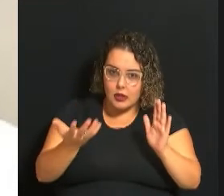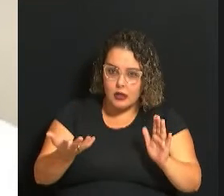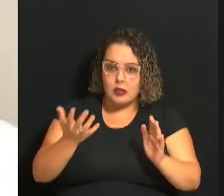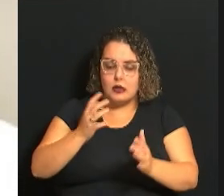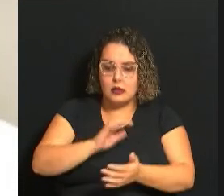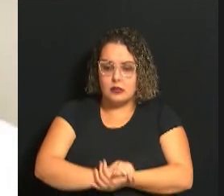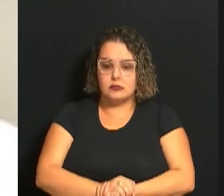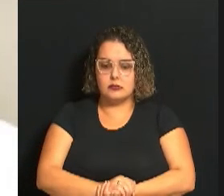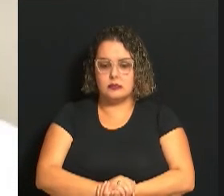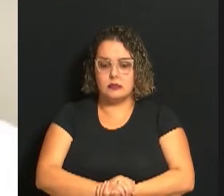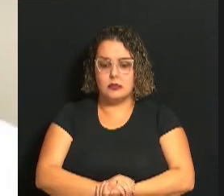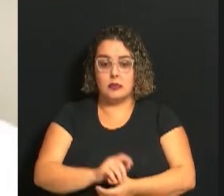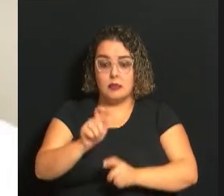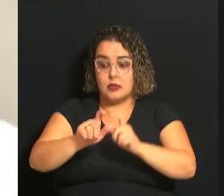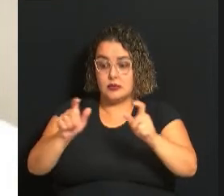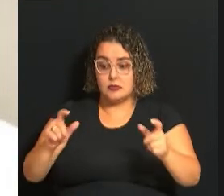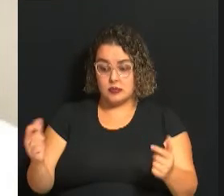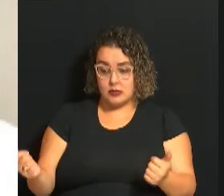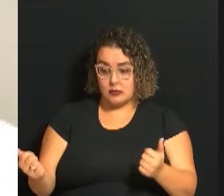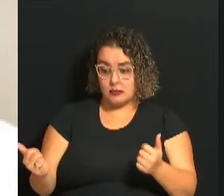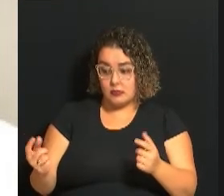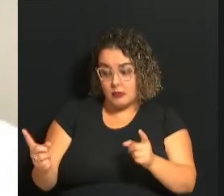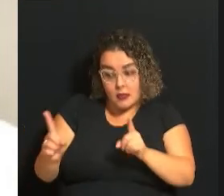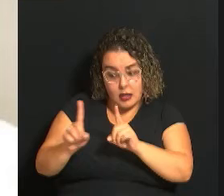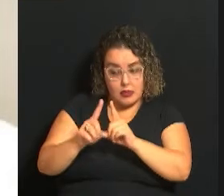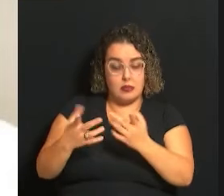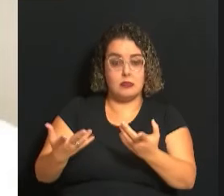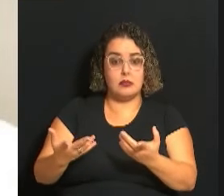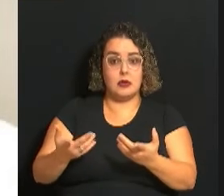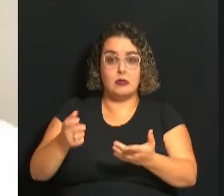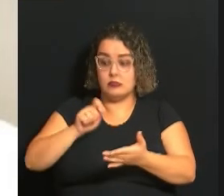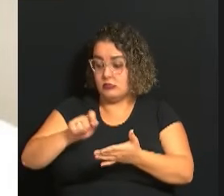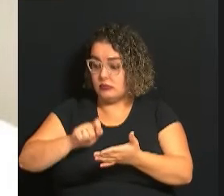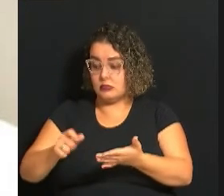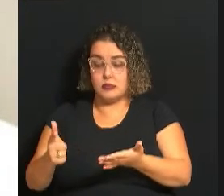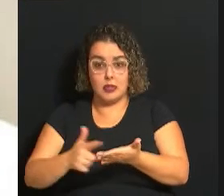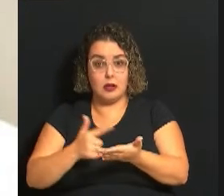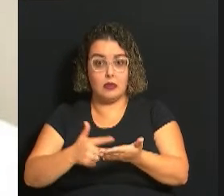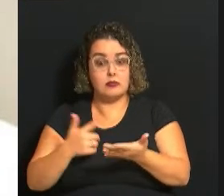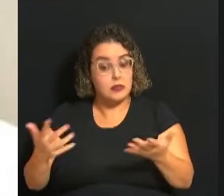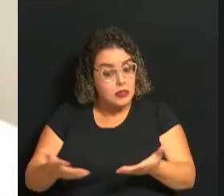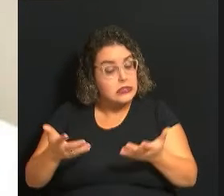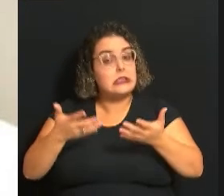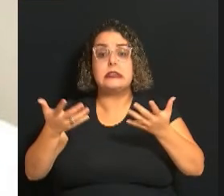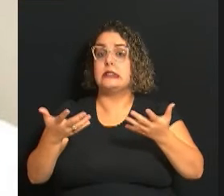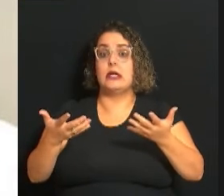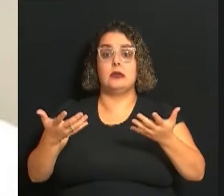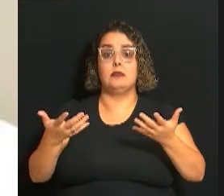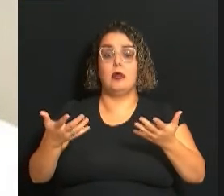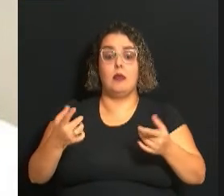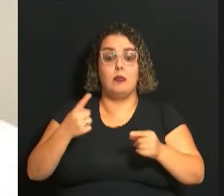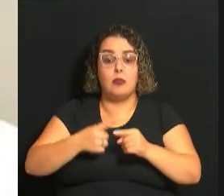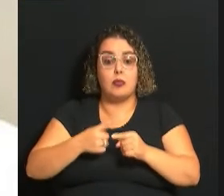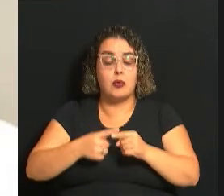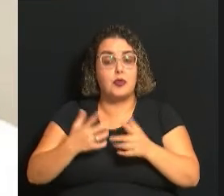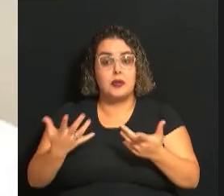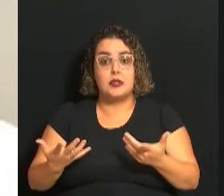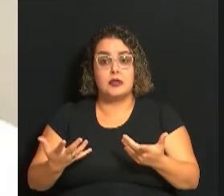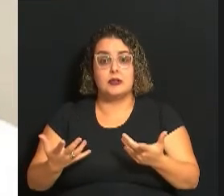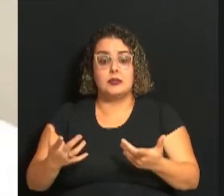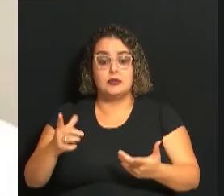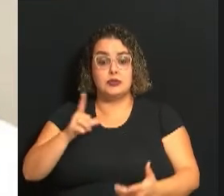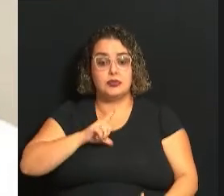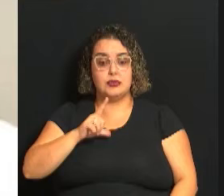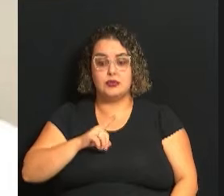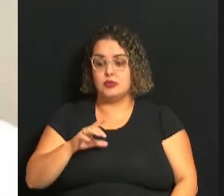pessoas próximas, quando eu comentei que estava escrevendo um livro, as pessoas me incentivavam demais, porque tiveram